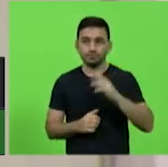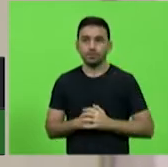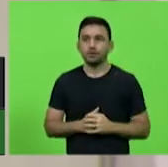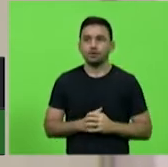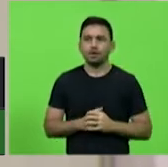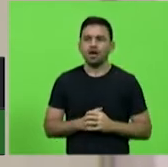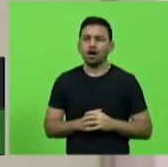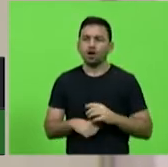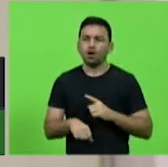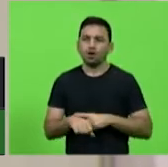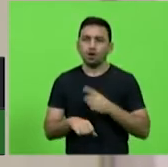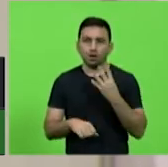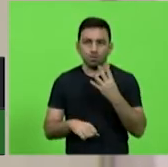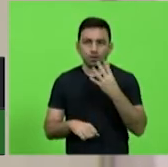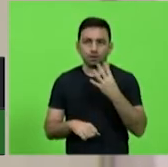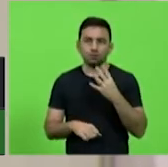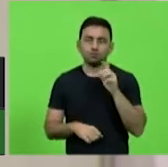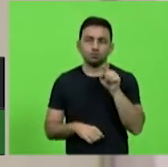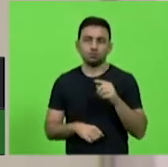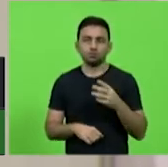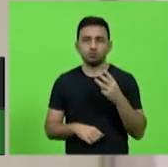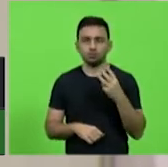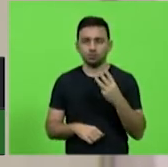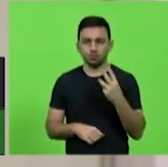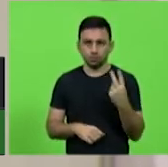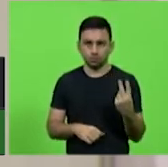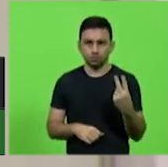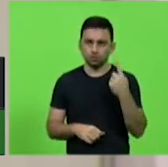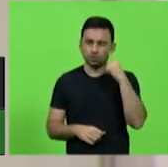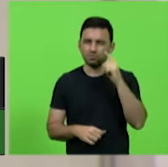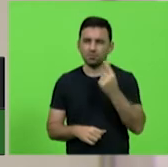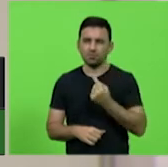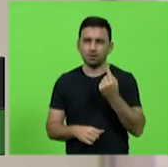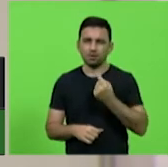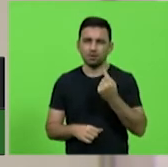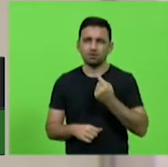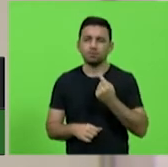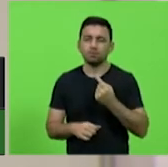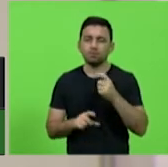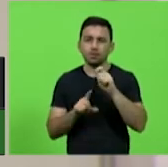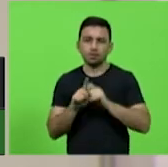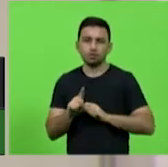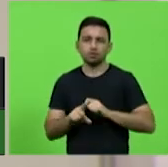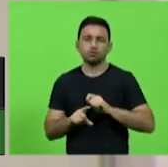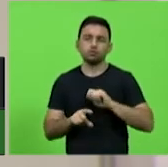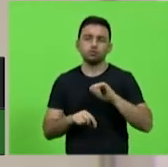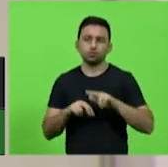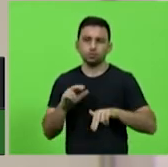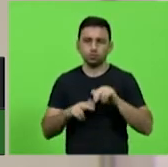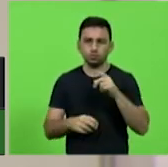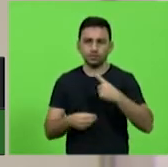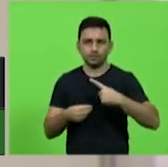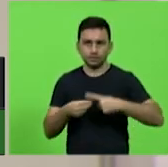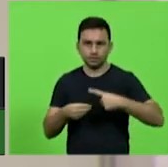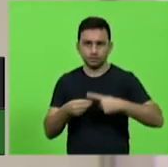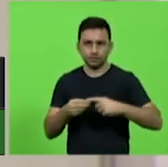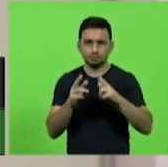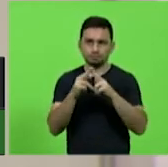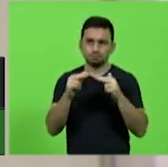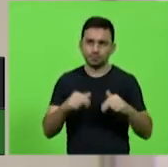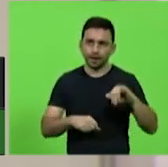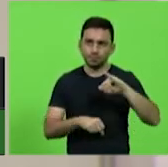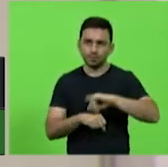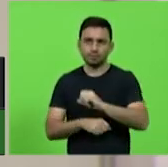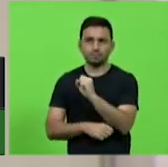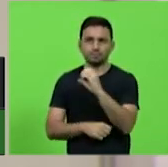Às 16 horas e 32 minutos do dia 1º do mês de junho de 2021, nesta cidade de Florianópolis, capital do